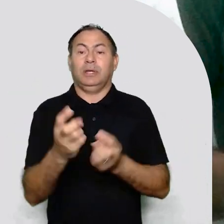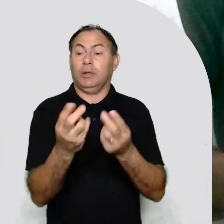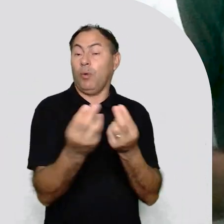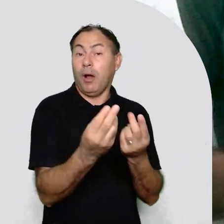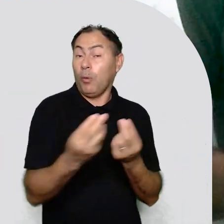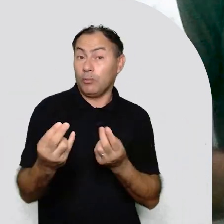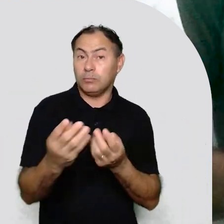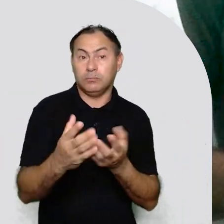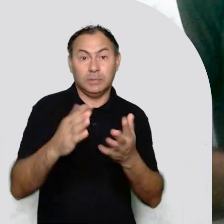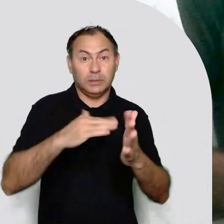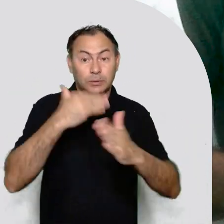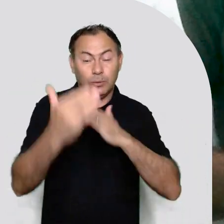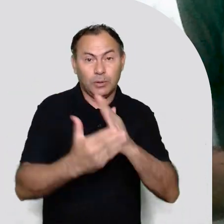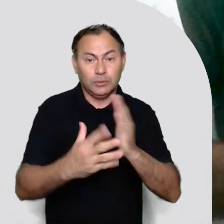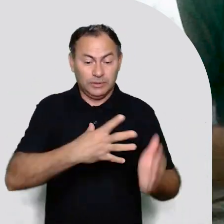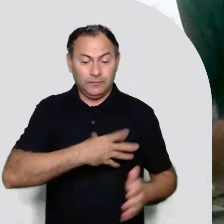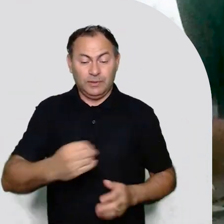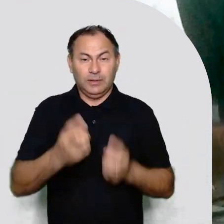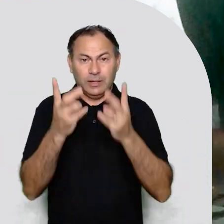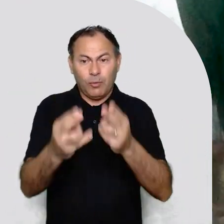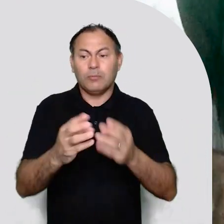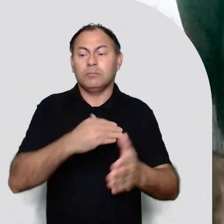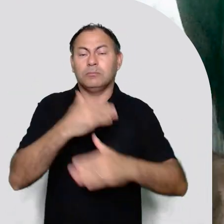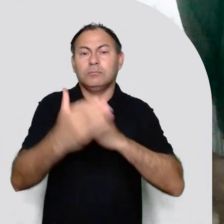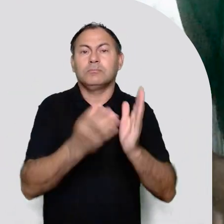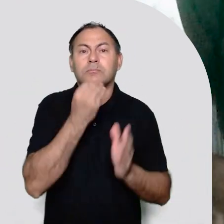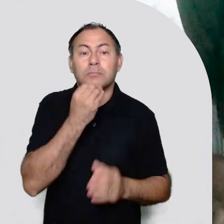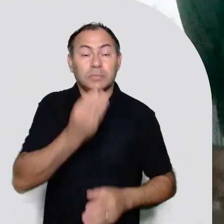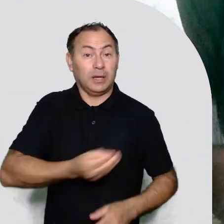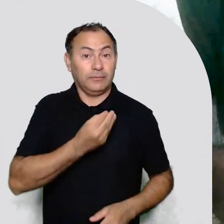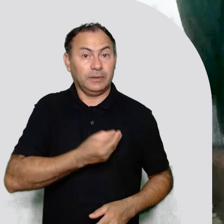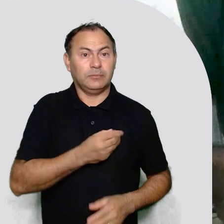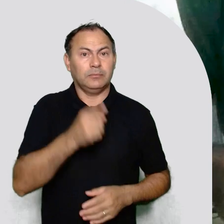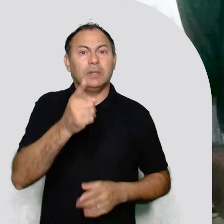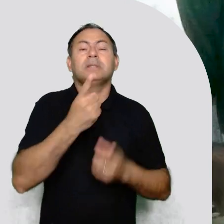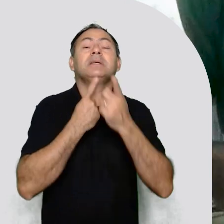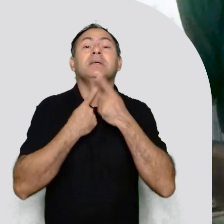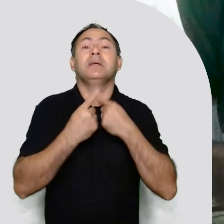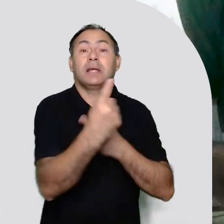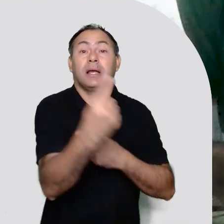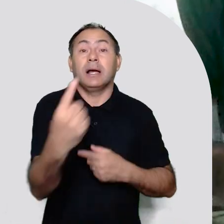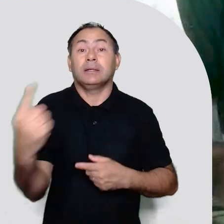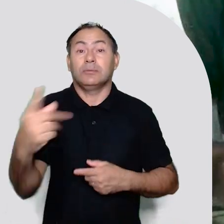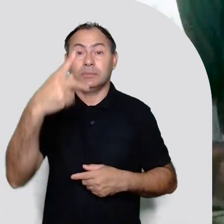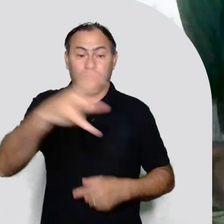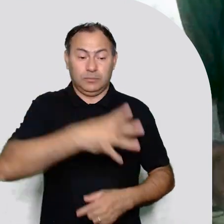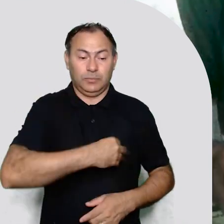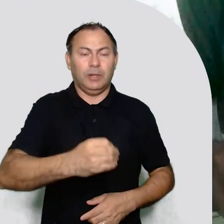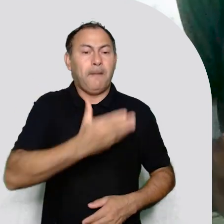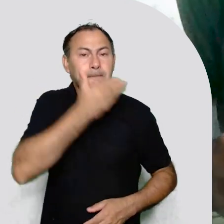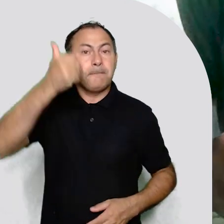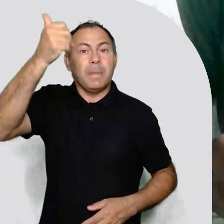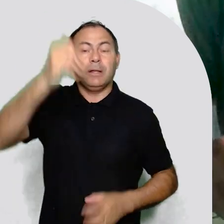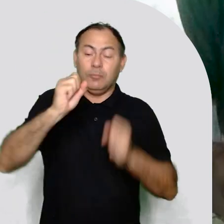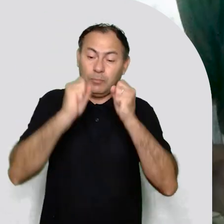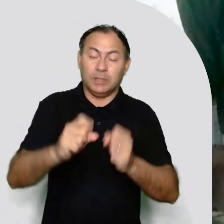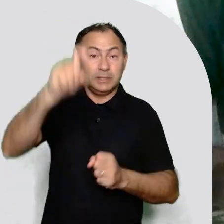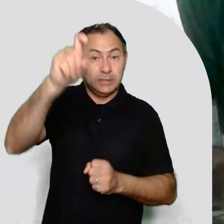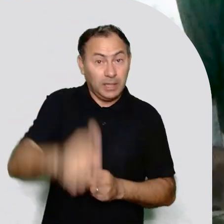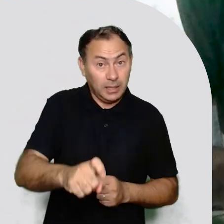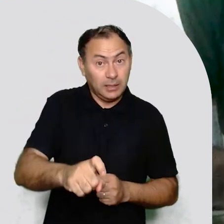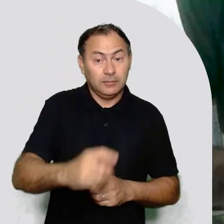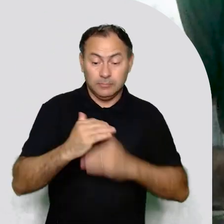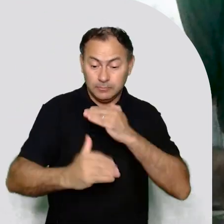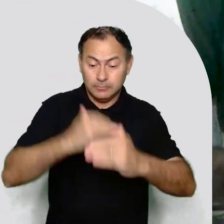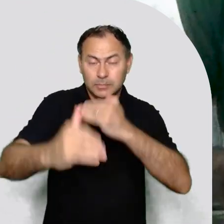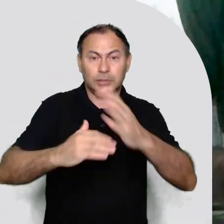do que o outro. E todos devem ter as mesmas oportunidades na vida. Você deseja que cada um dos seus filhos seja o melhor que ele pode ser